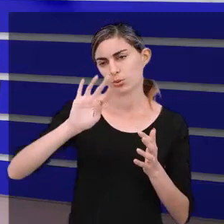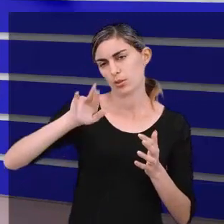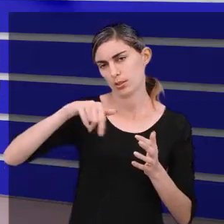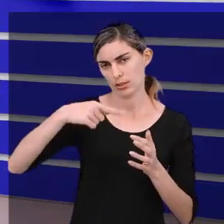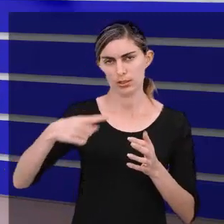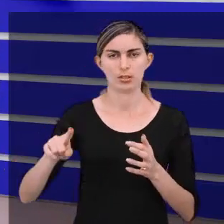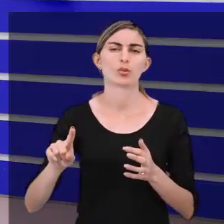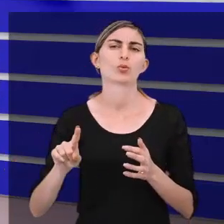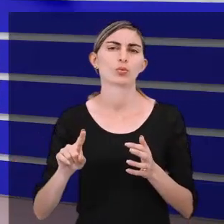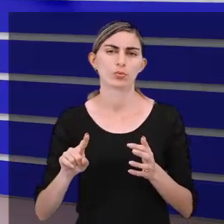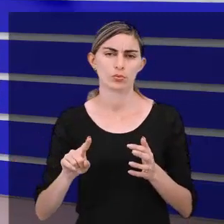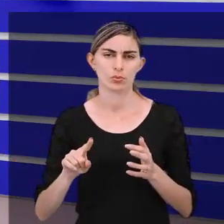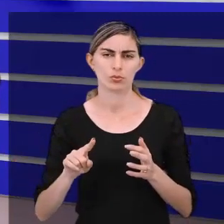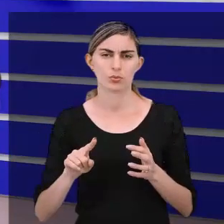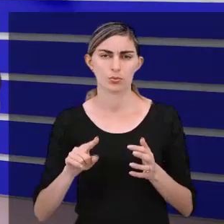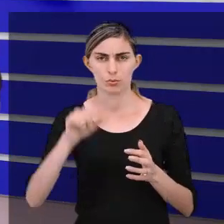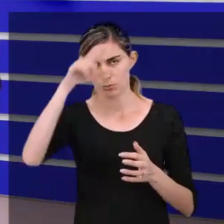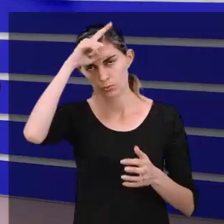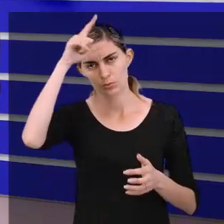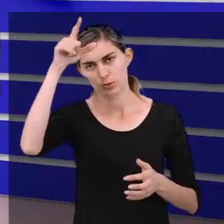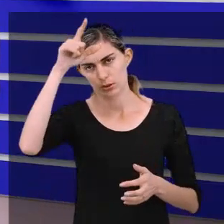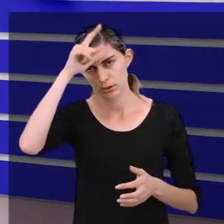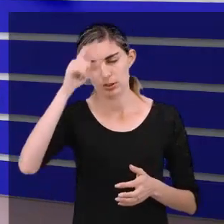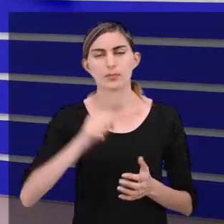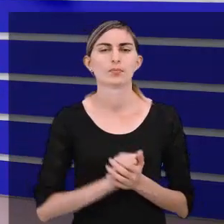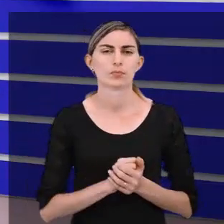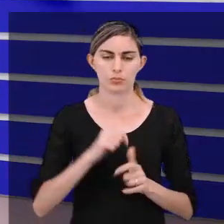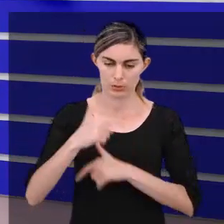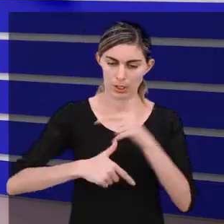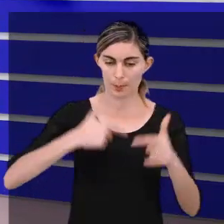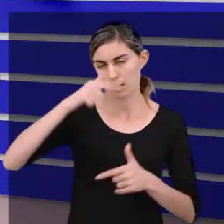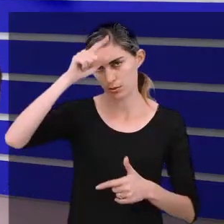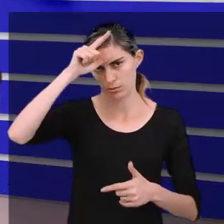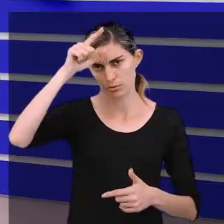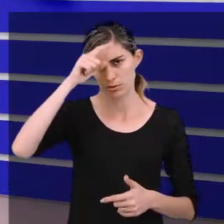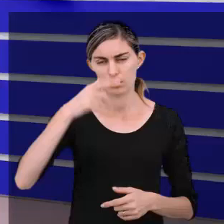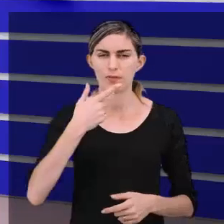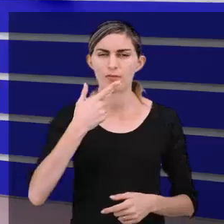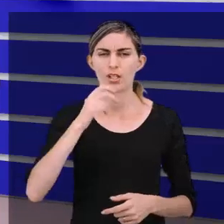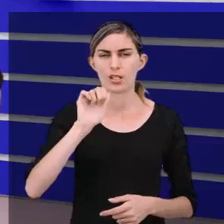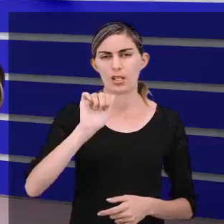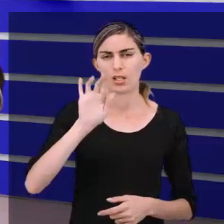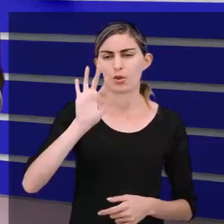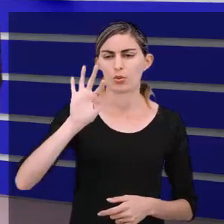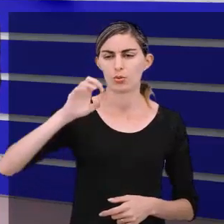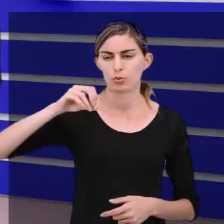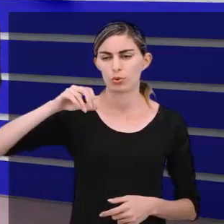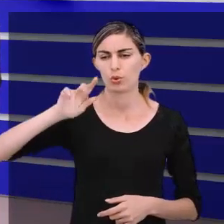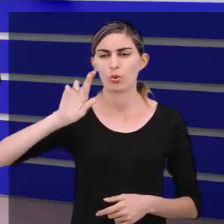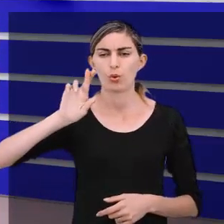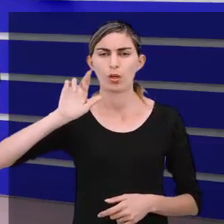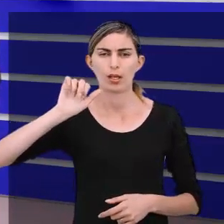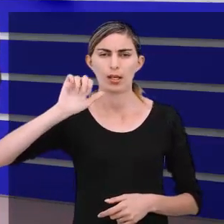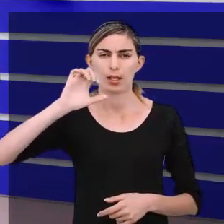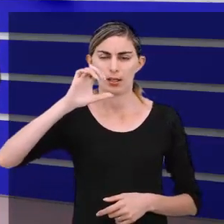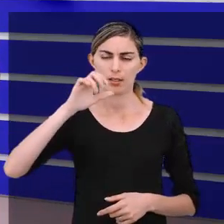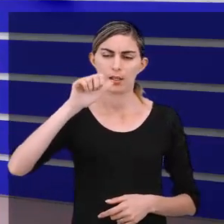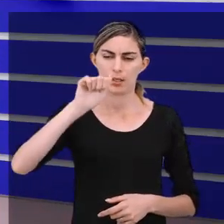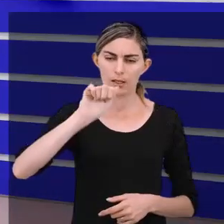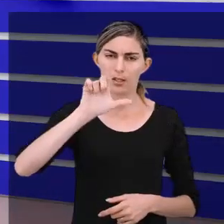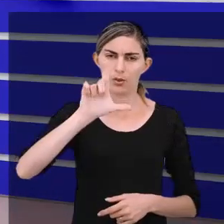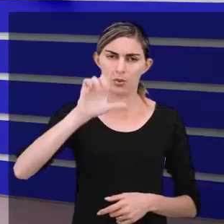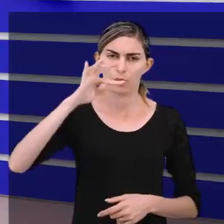atuação, né, do líder. Então, vamos falar um pouquinho do autocrático. Esse líder autocrático, ele tem